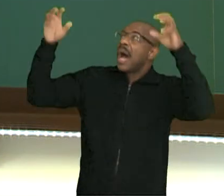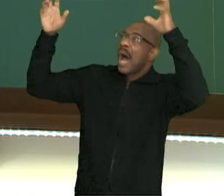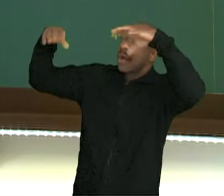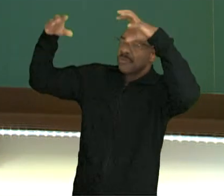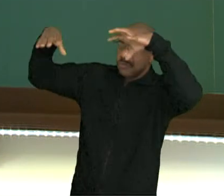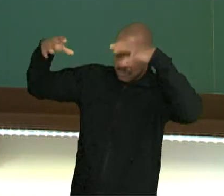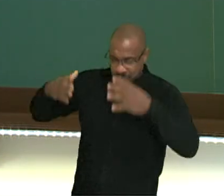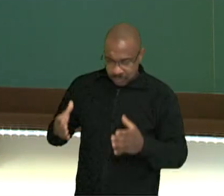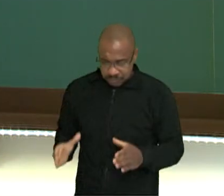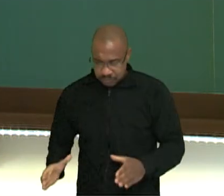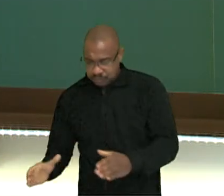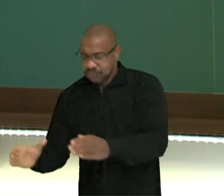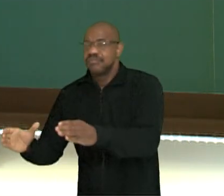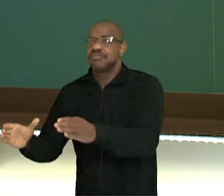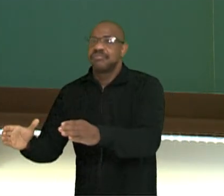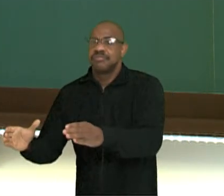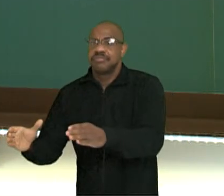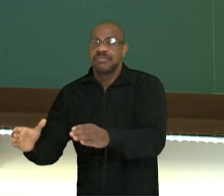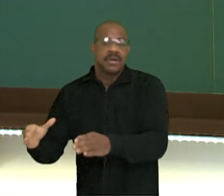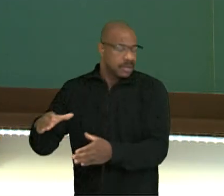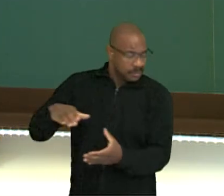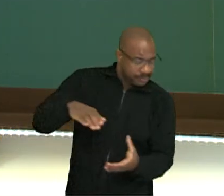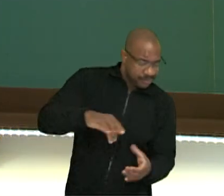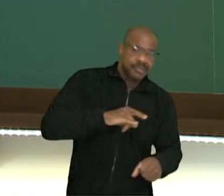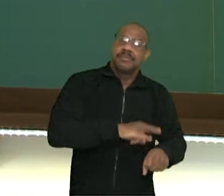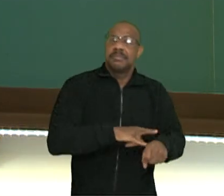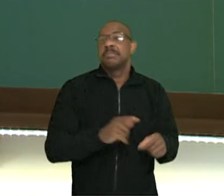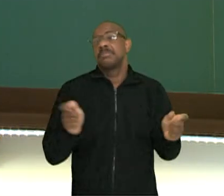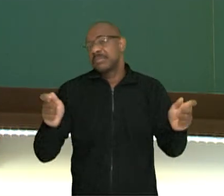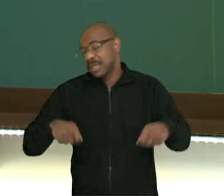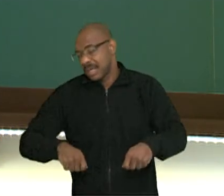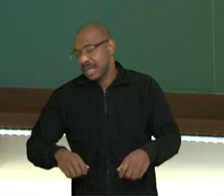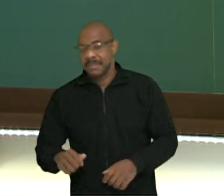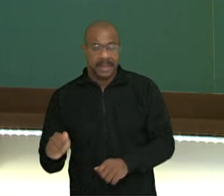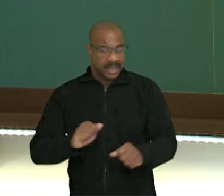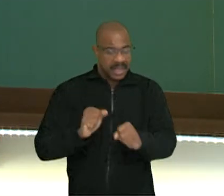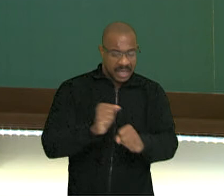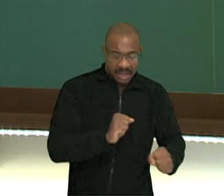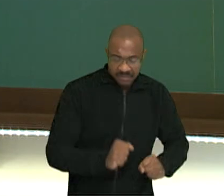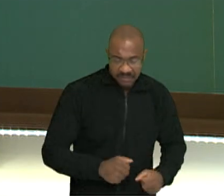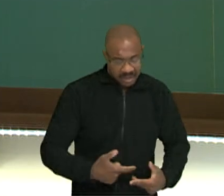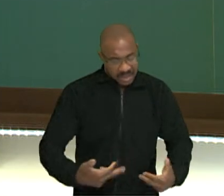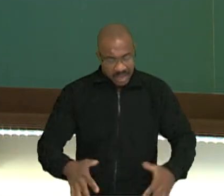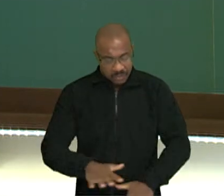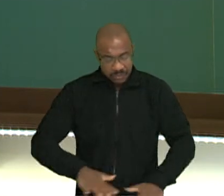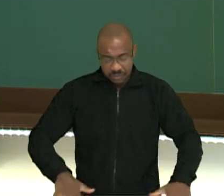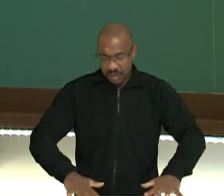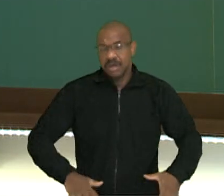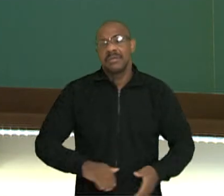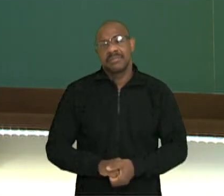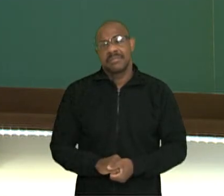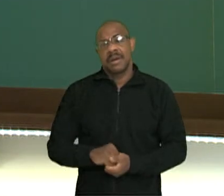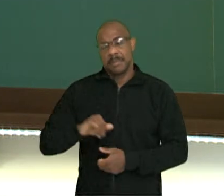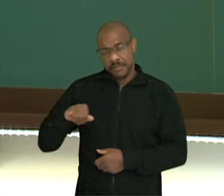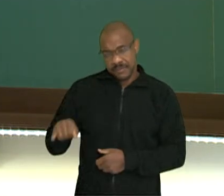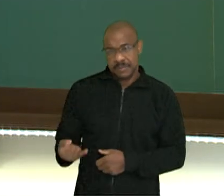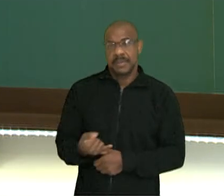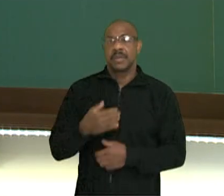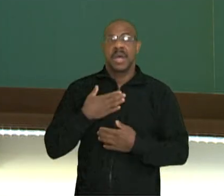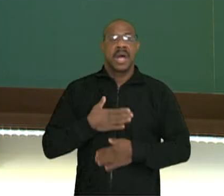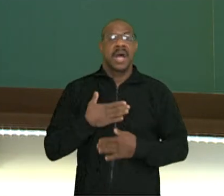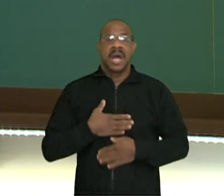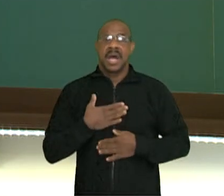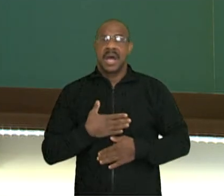galões e reservatórios e usar para serviços como higienização de piso, calçada, reaproveitamento da água do banho